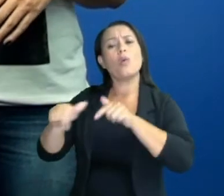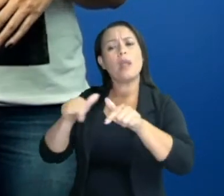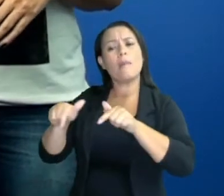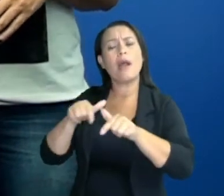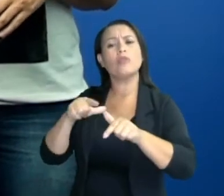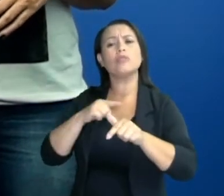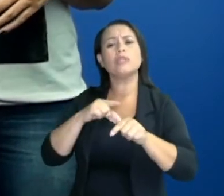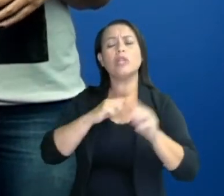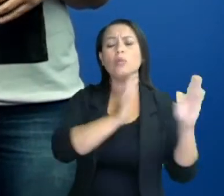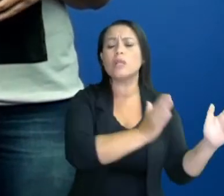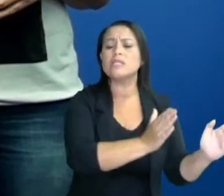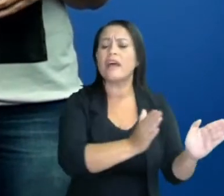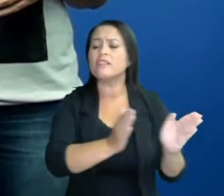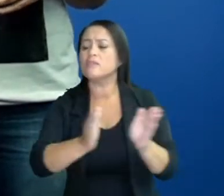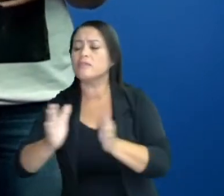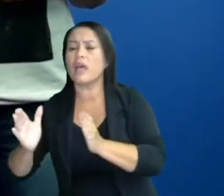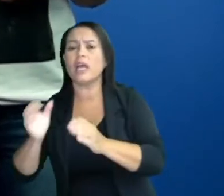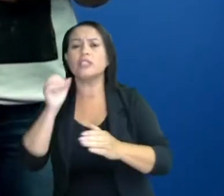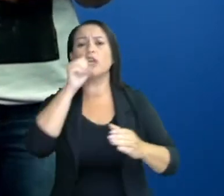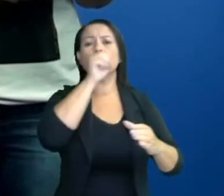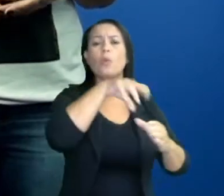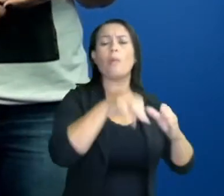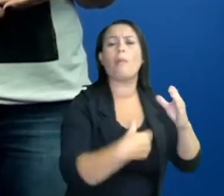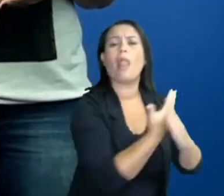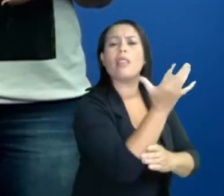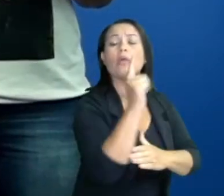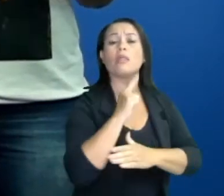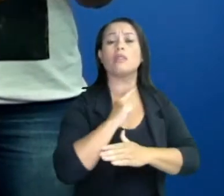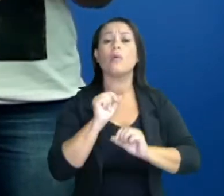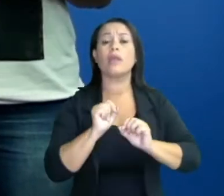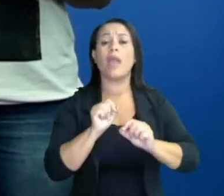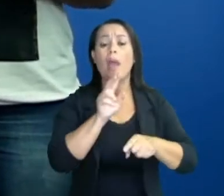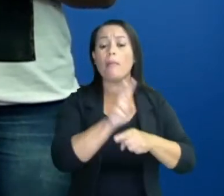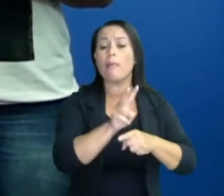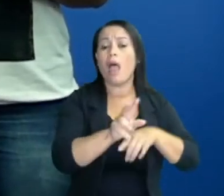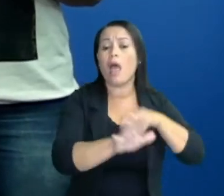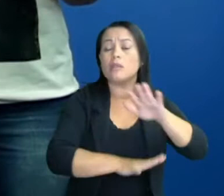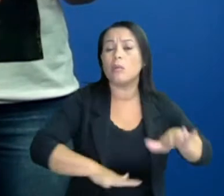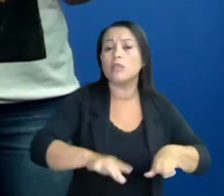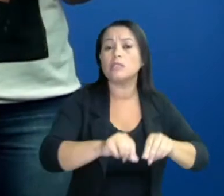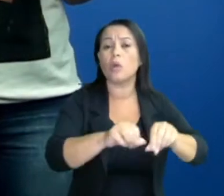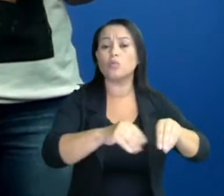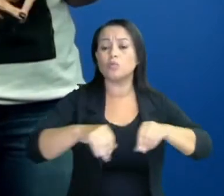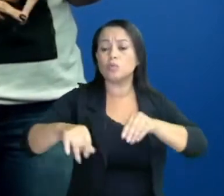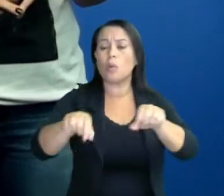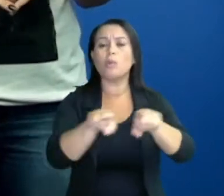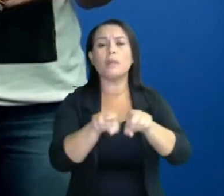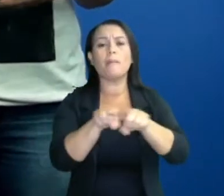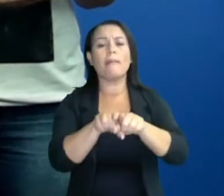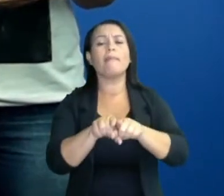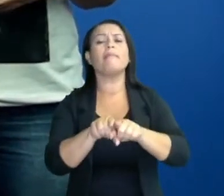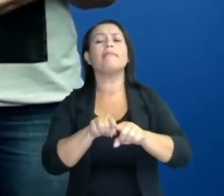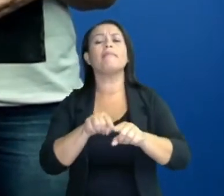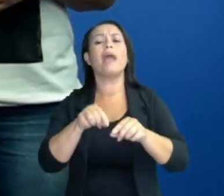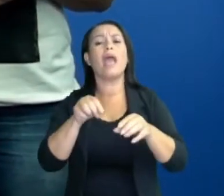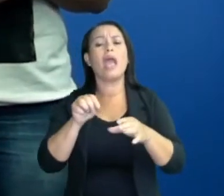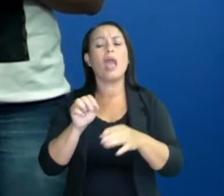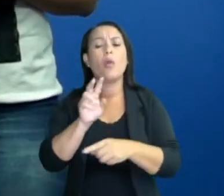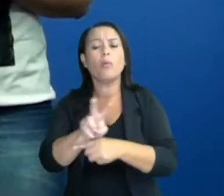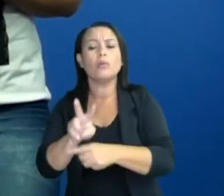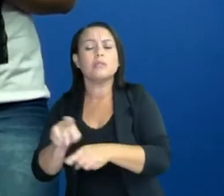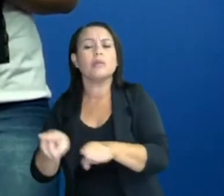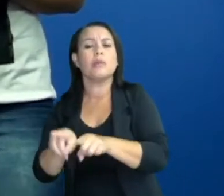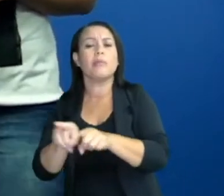as fases do plantio E aí envolve desde a preparação do solo a correção adubação o